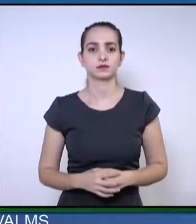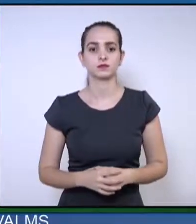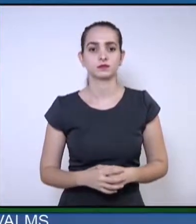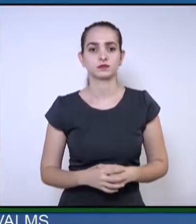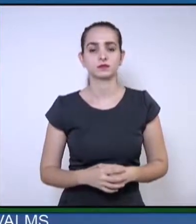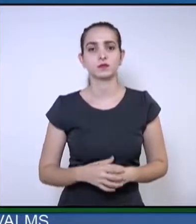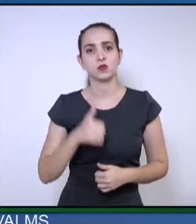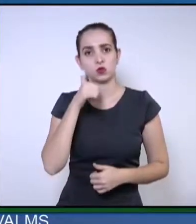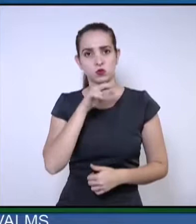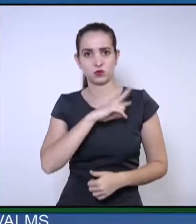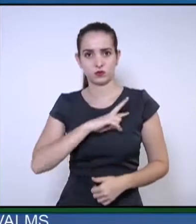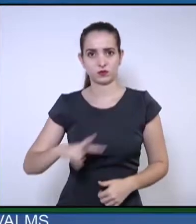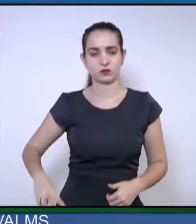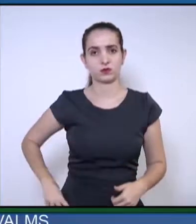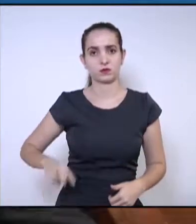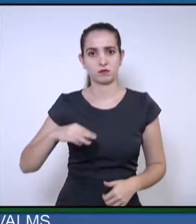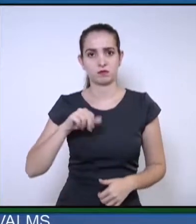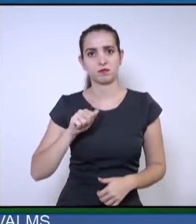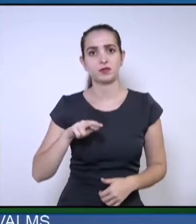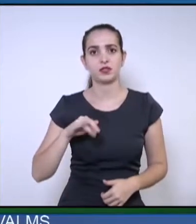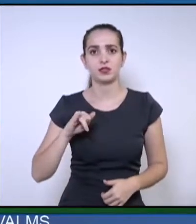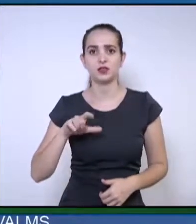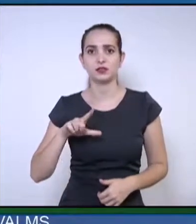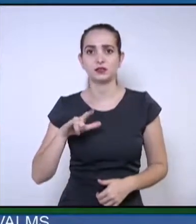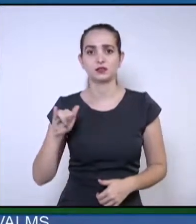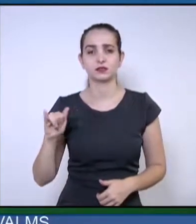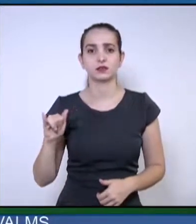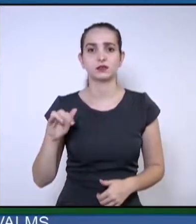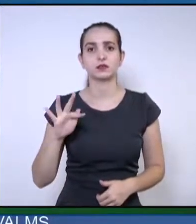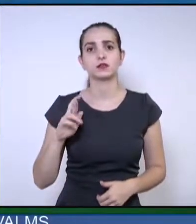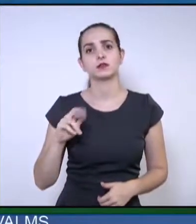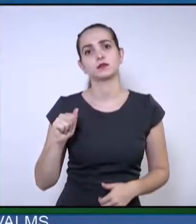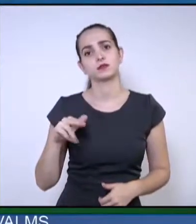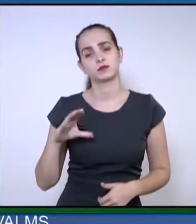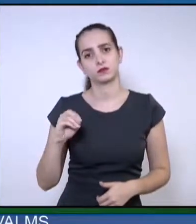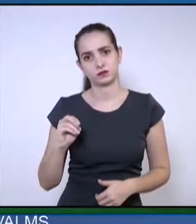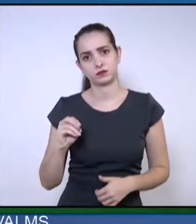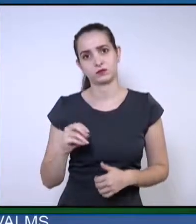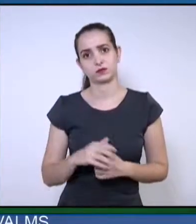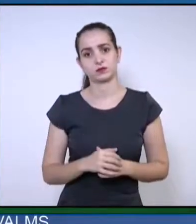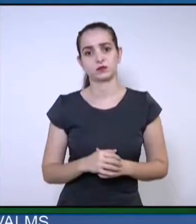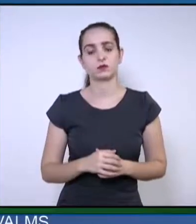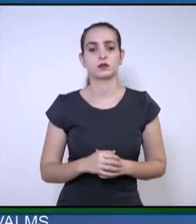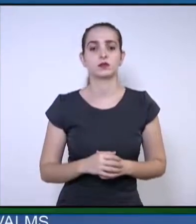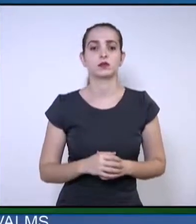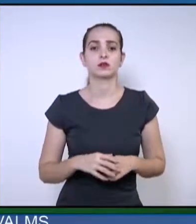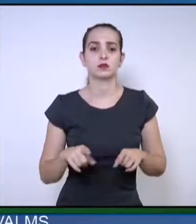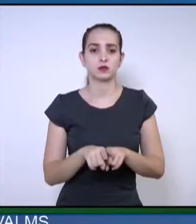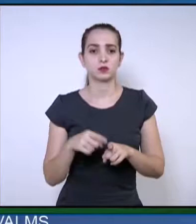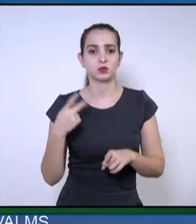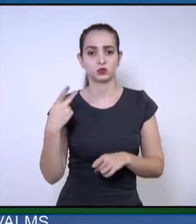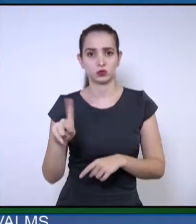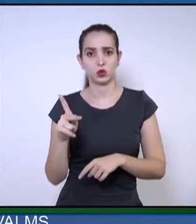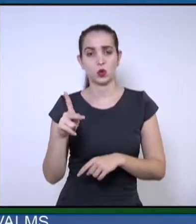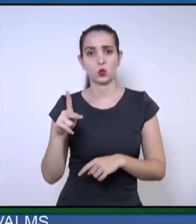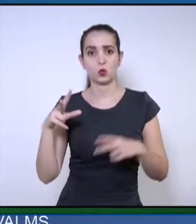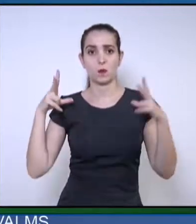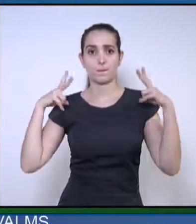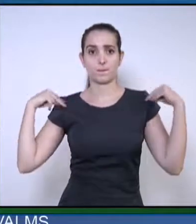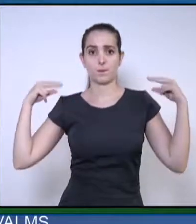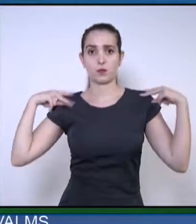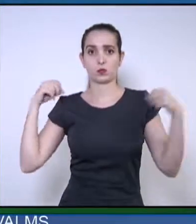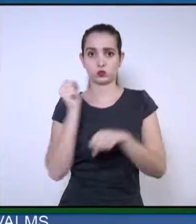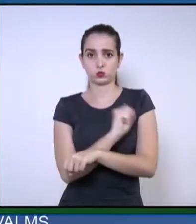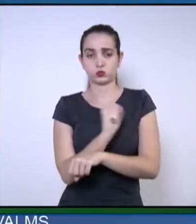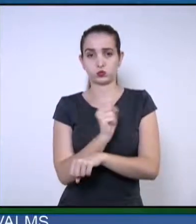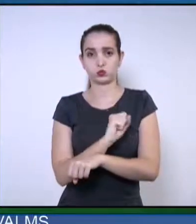da vereadora Marielle Franco, do seu motorista, o Anderson Pedro